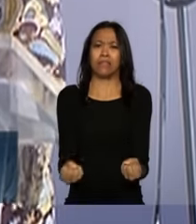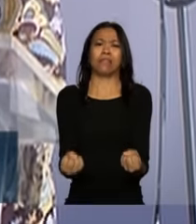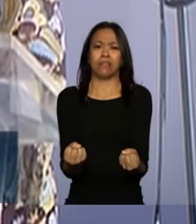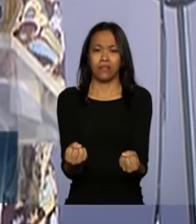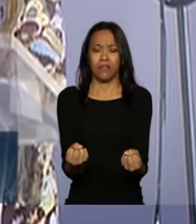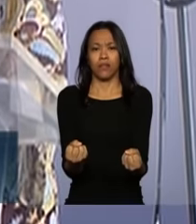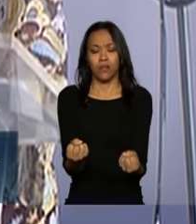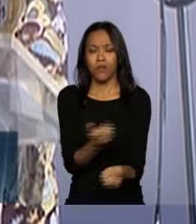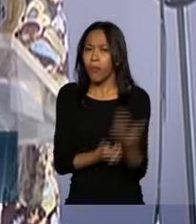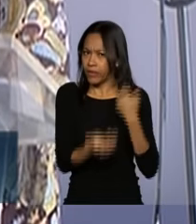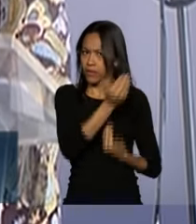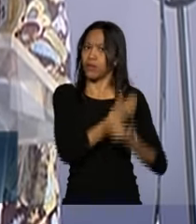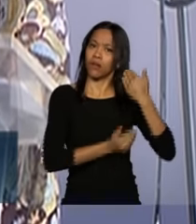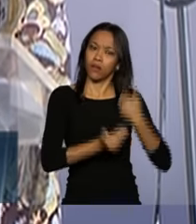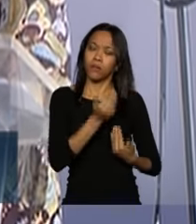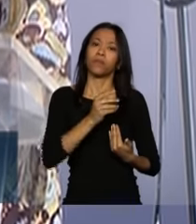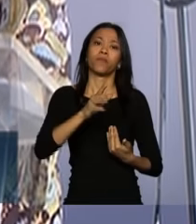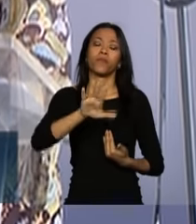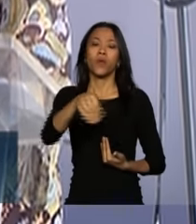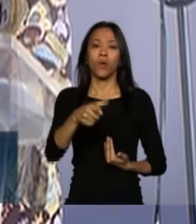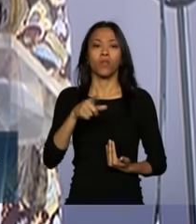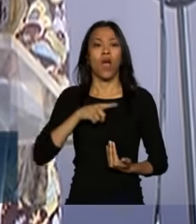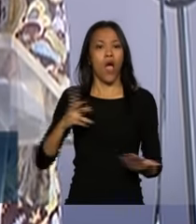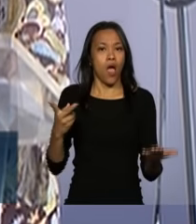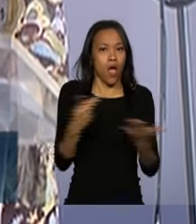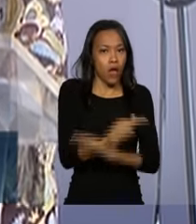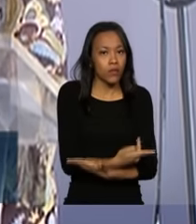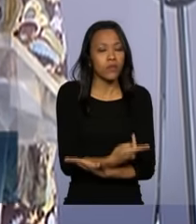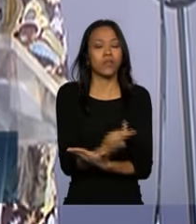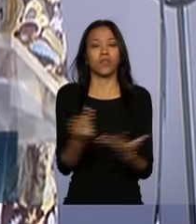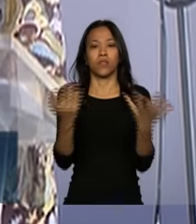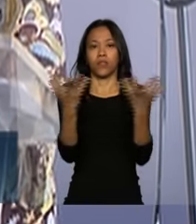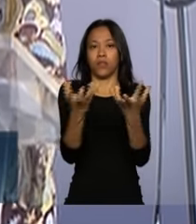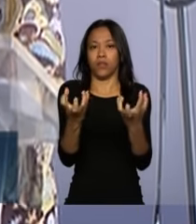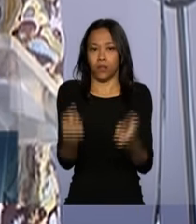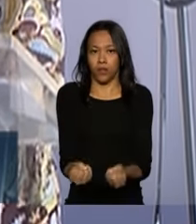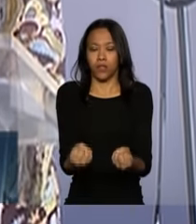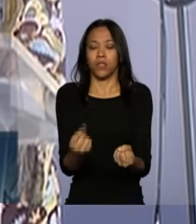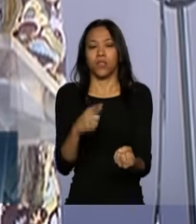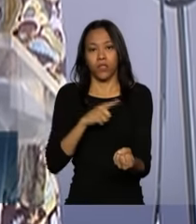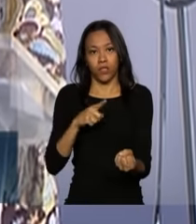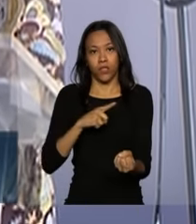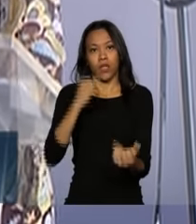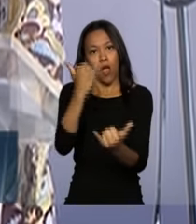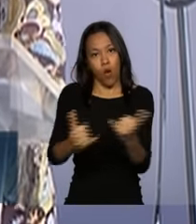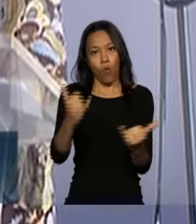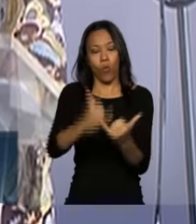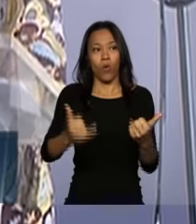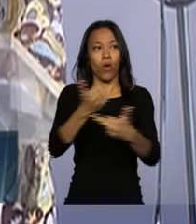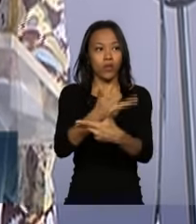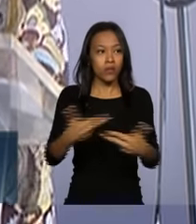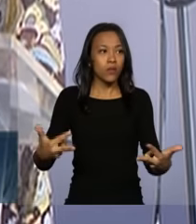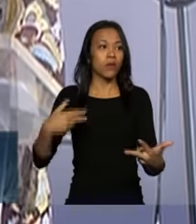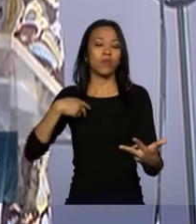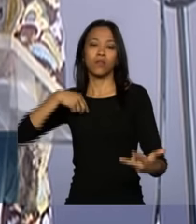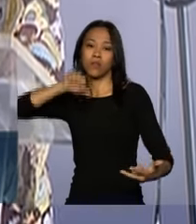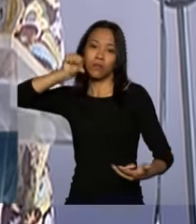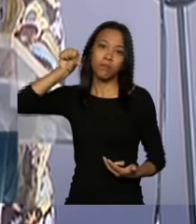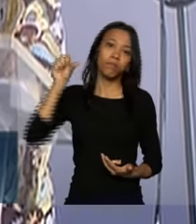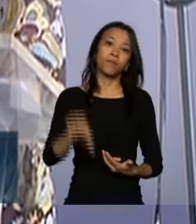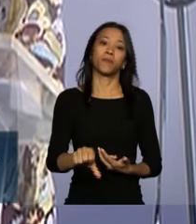passado, quando havia seca, havia algumas coisas terríveis.